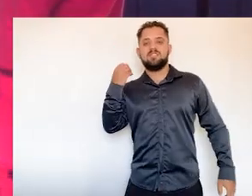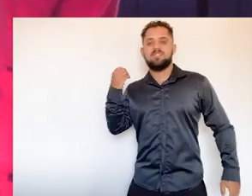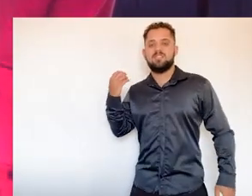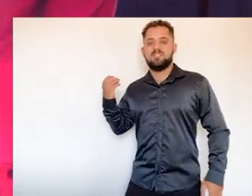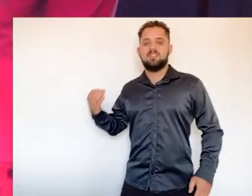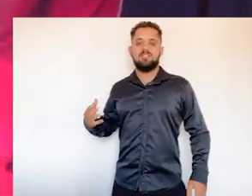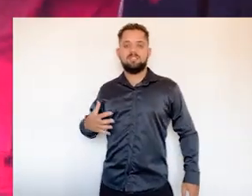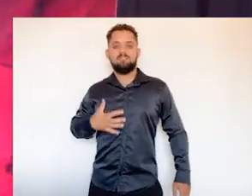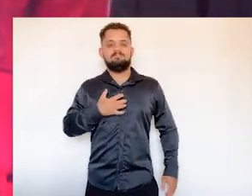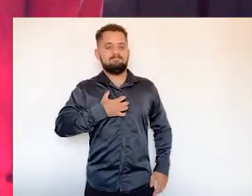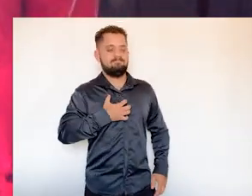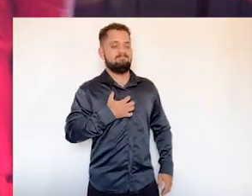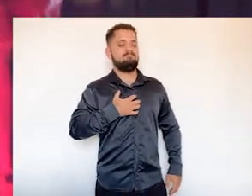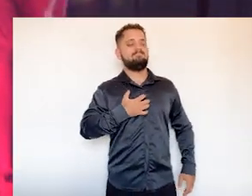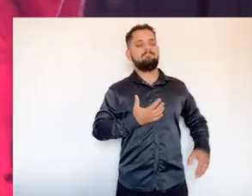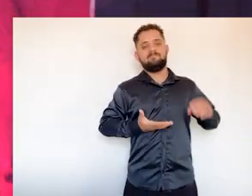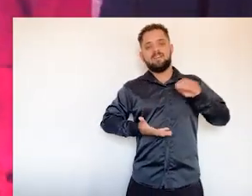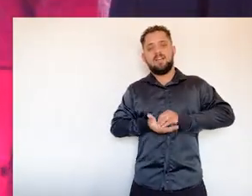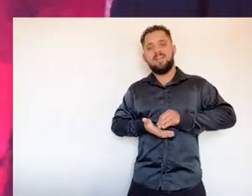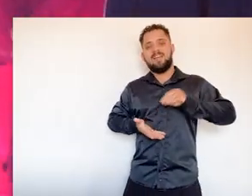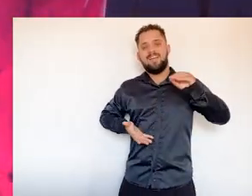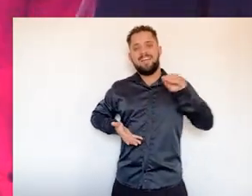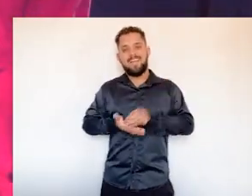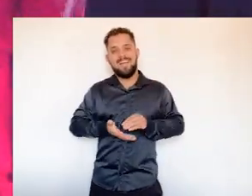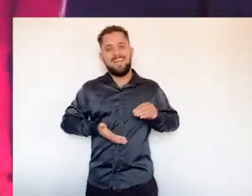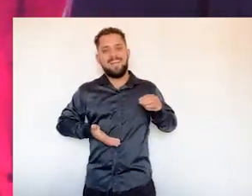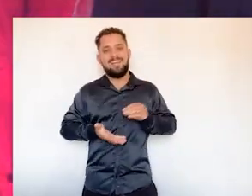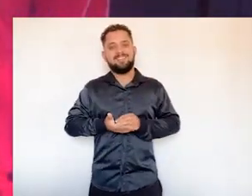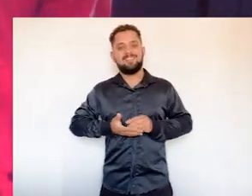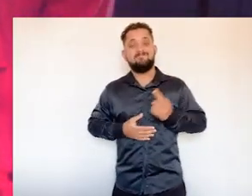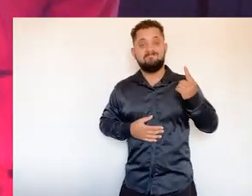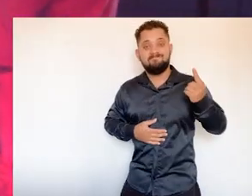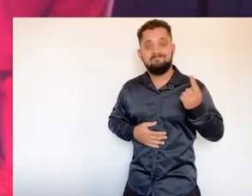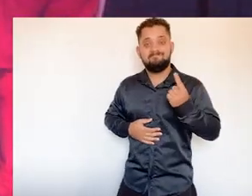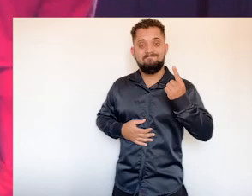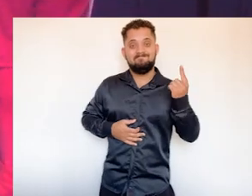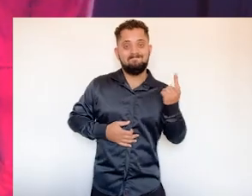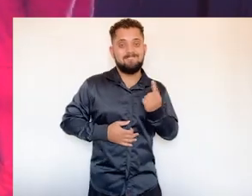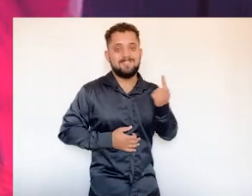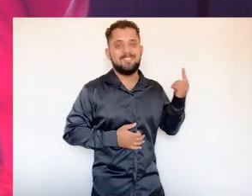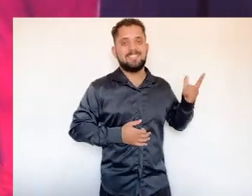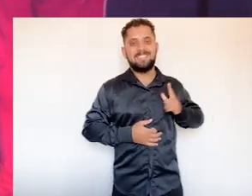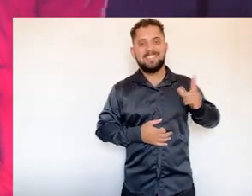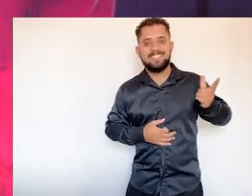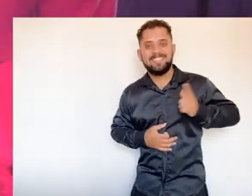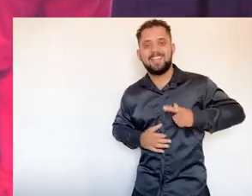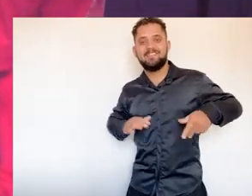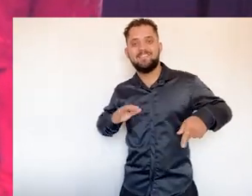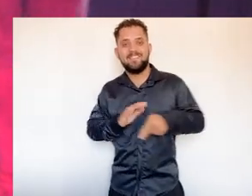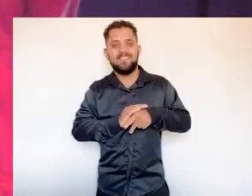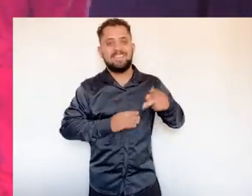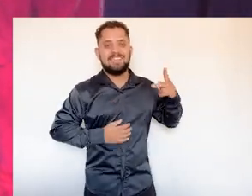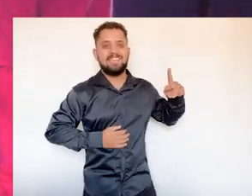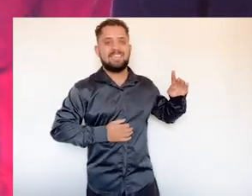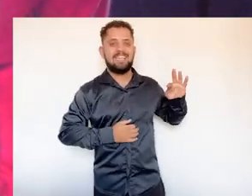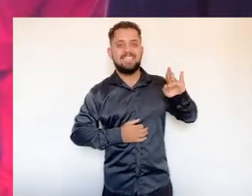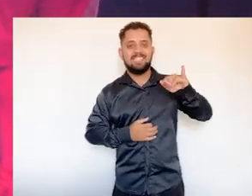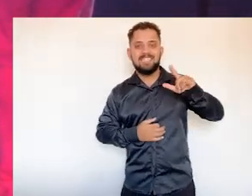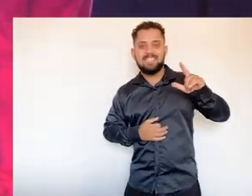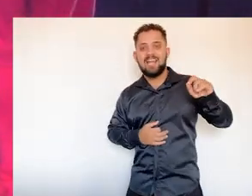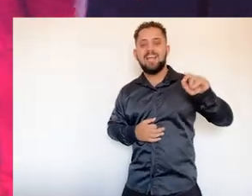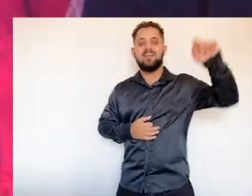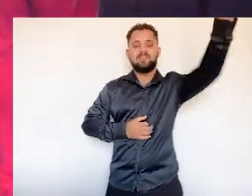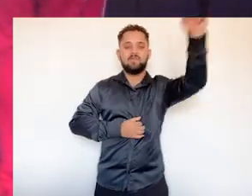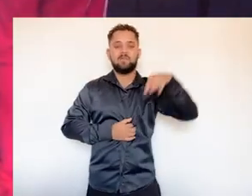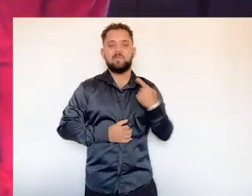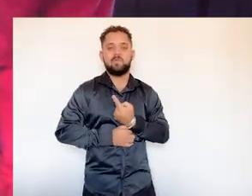suspiro da sanfona. E pelas coxas do triângulo, eu sinto um toque, é de anjo. Eu sinto um toque, é de anjo. E bem